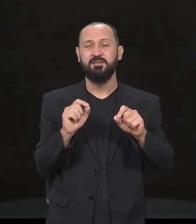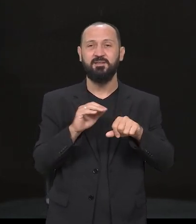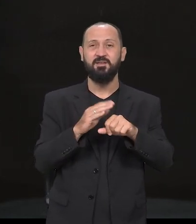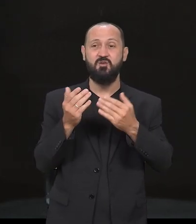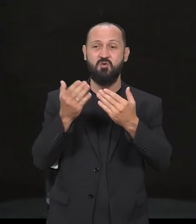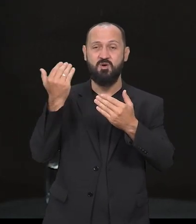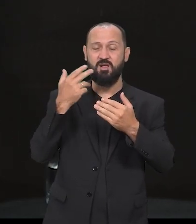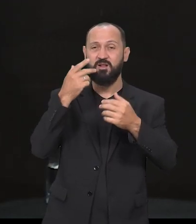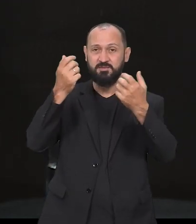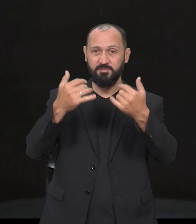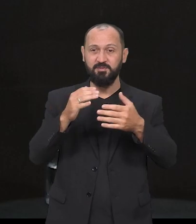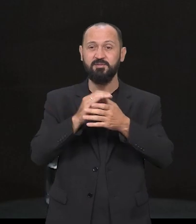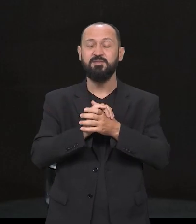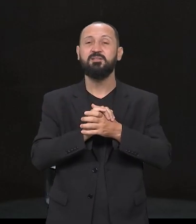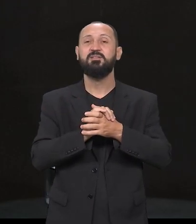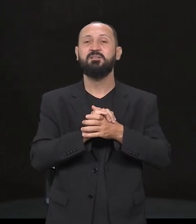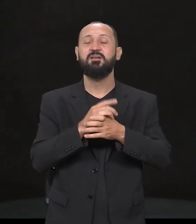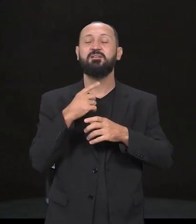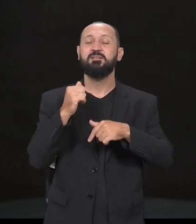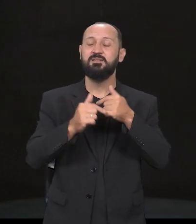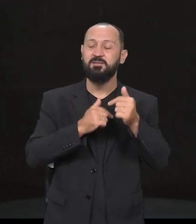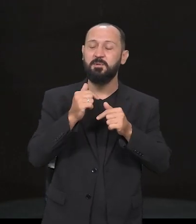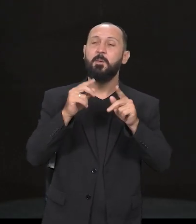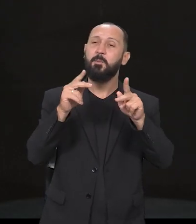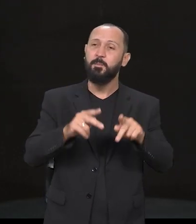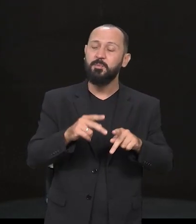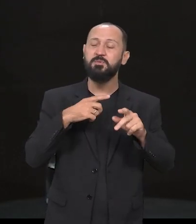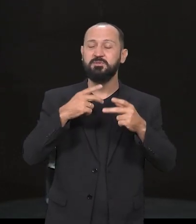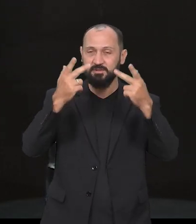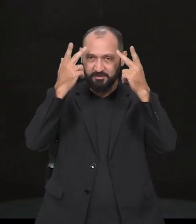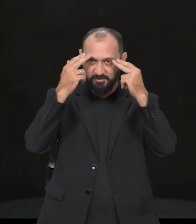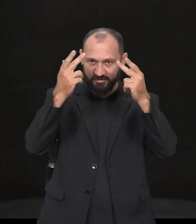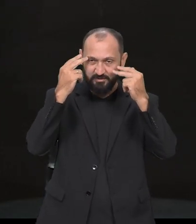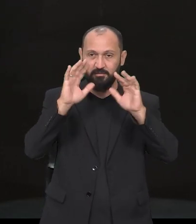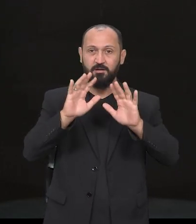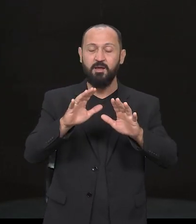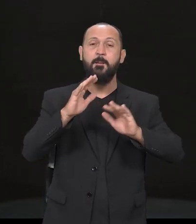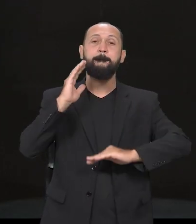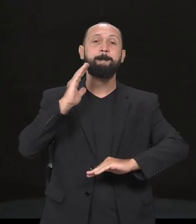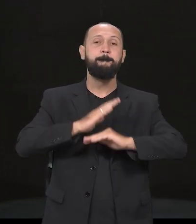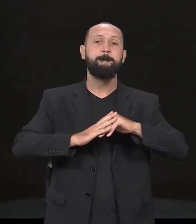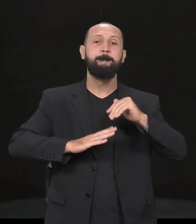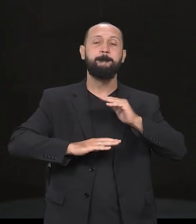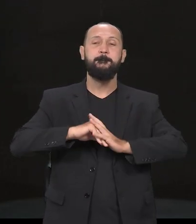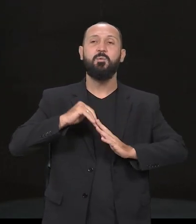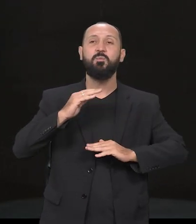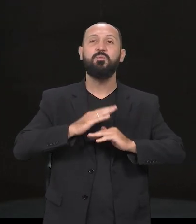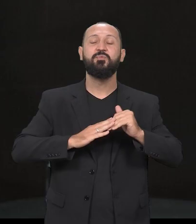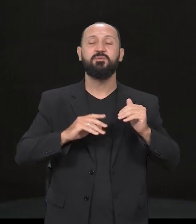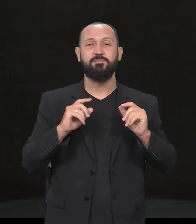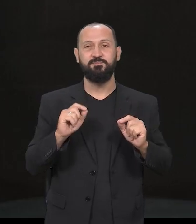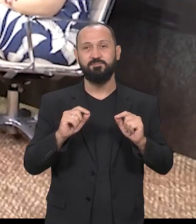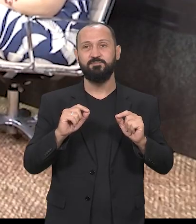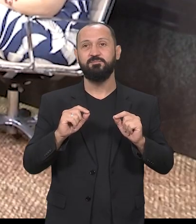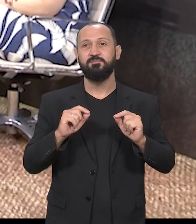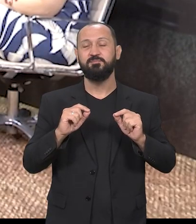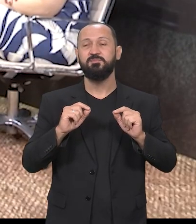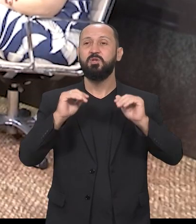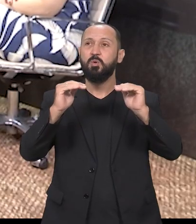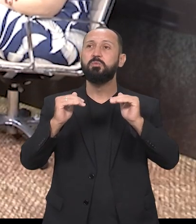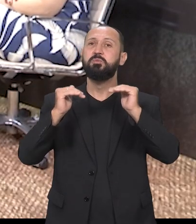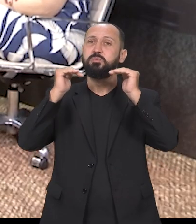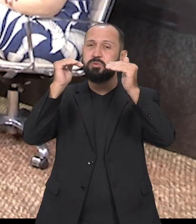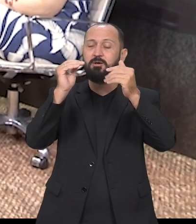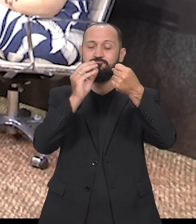eu comentei anteriormente, né, de ser servidora pública, de ter estabilidade, é uma profissão de